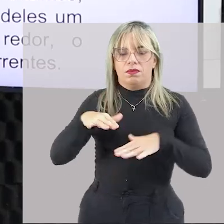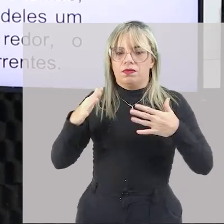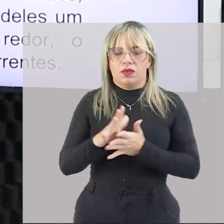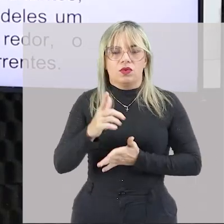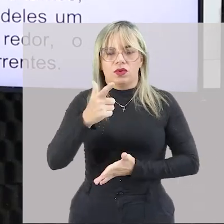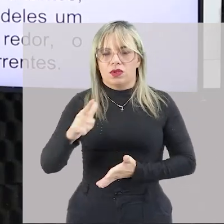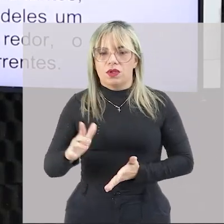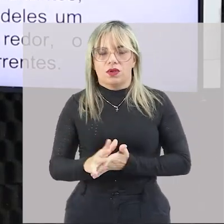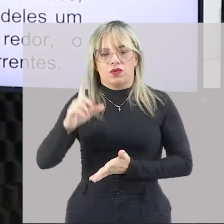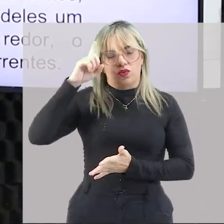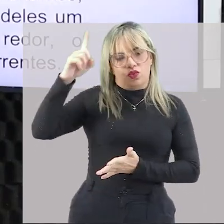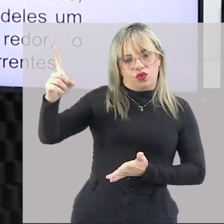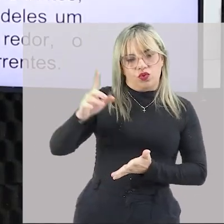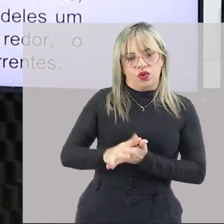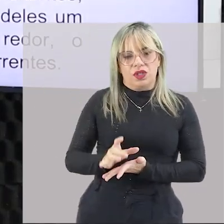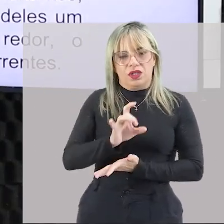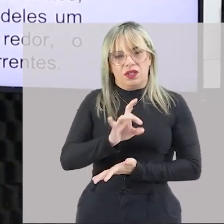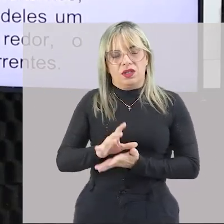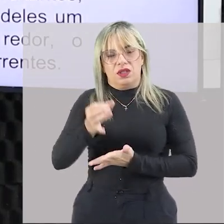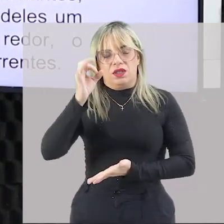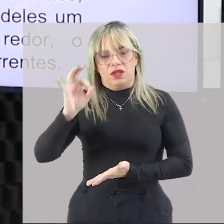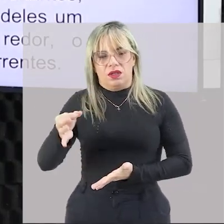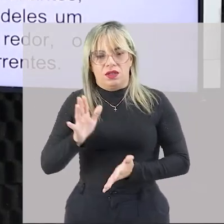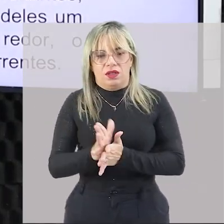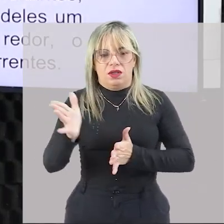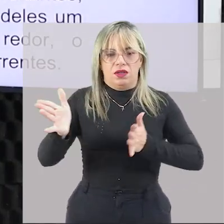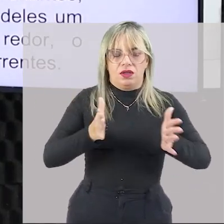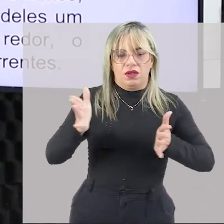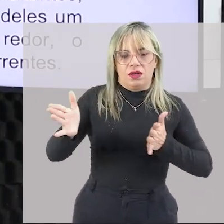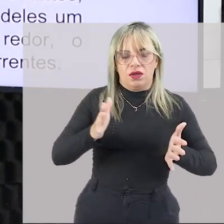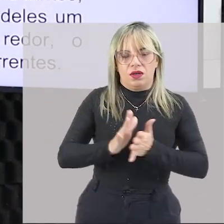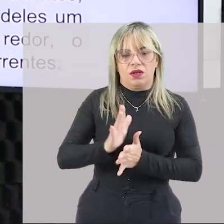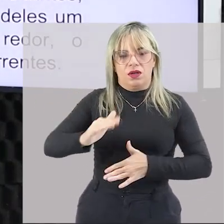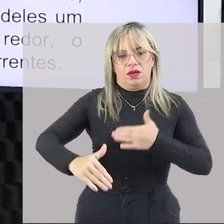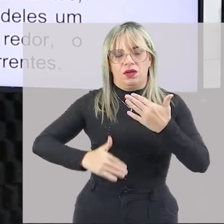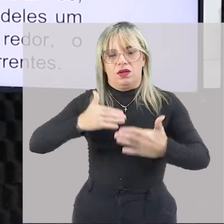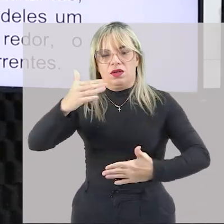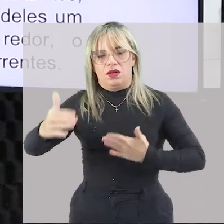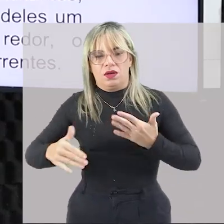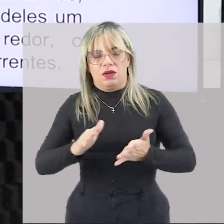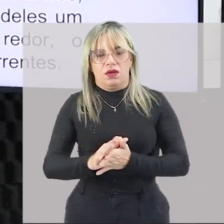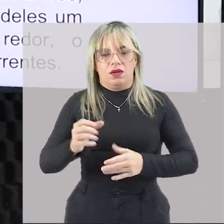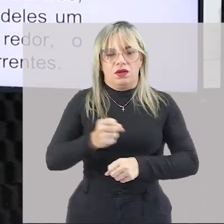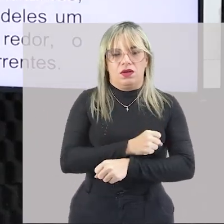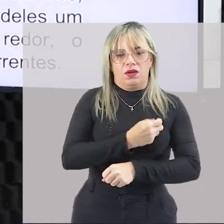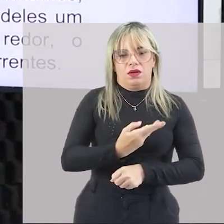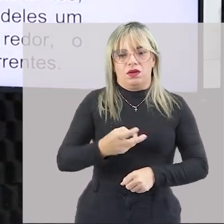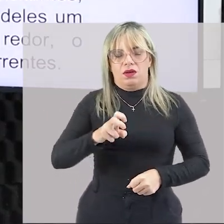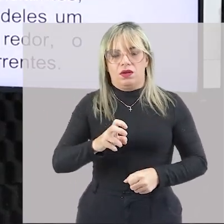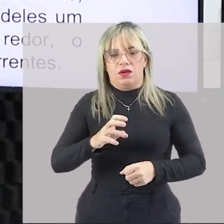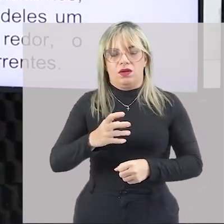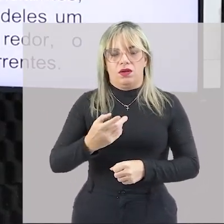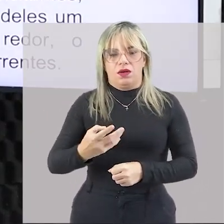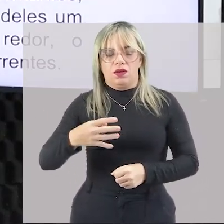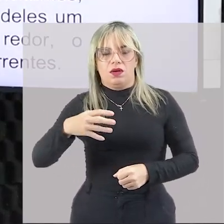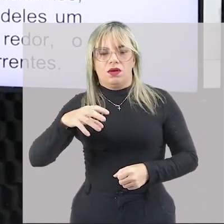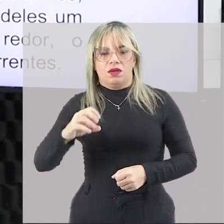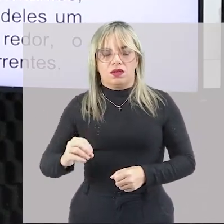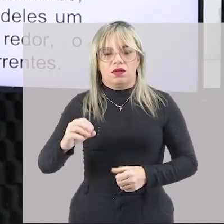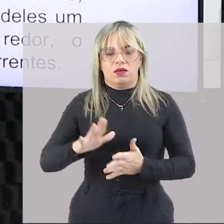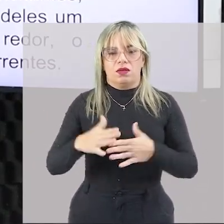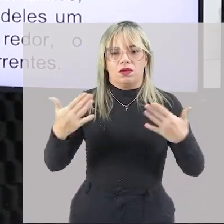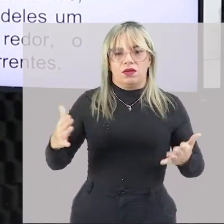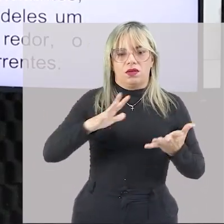existe isso. Nós temos um período onde ela começa a germinar, que é os anos 45, anos 50, 55,